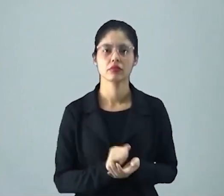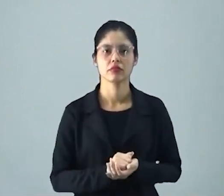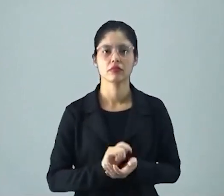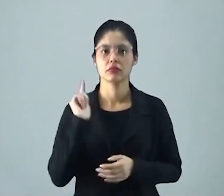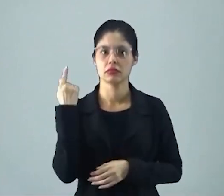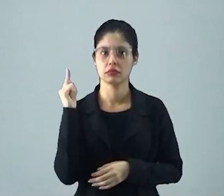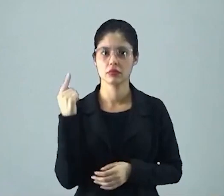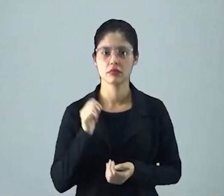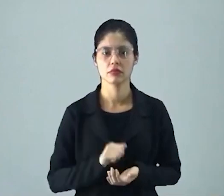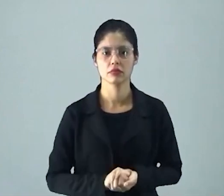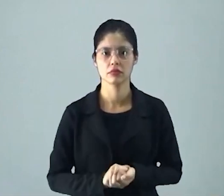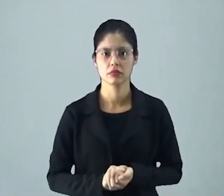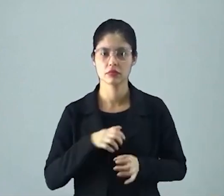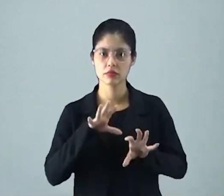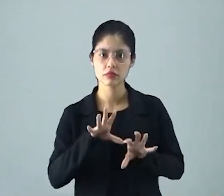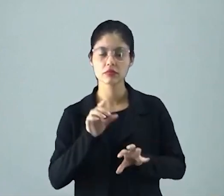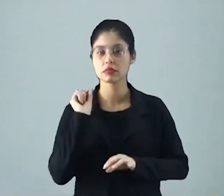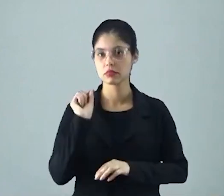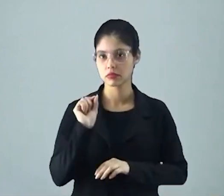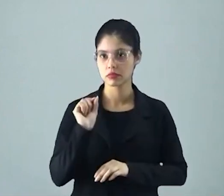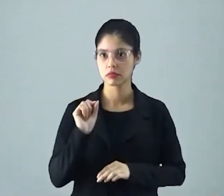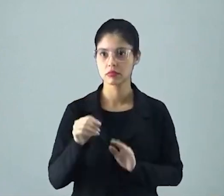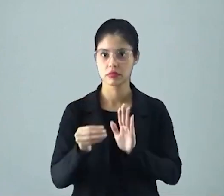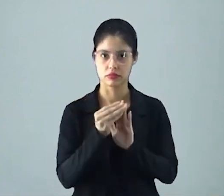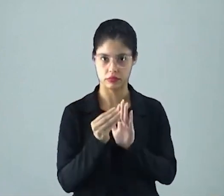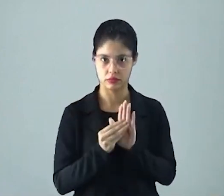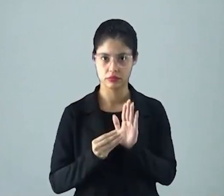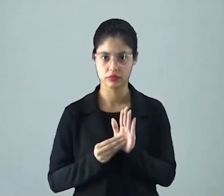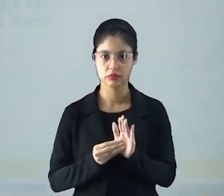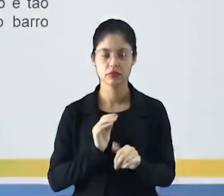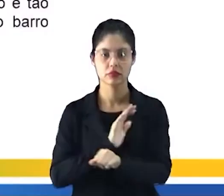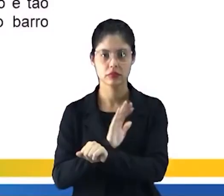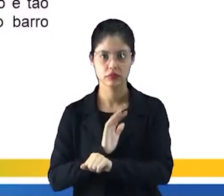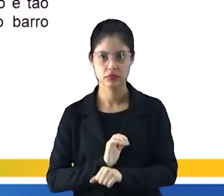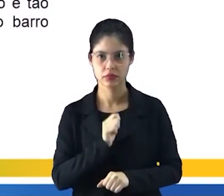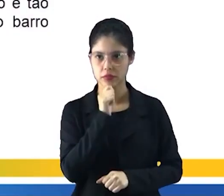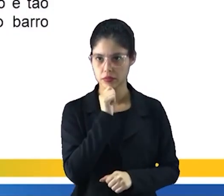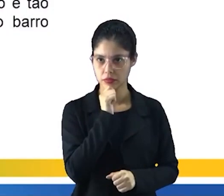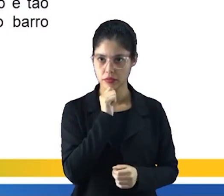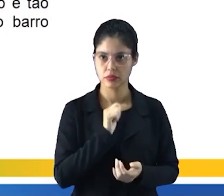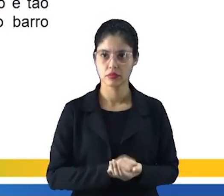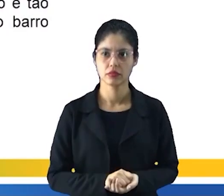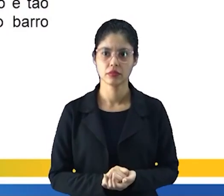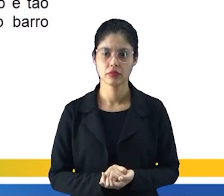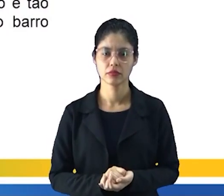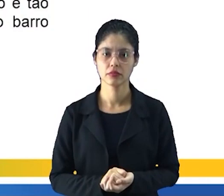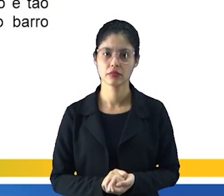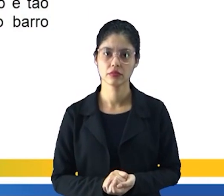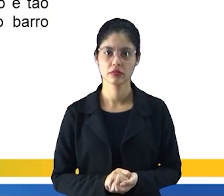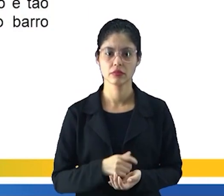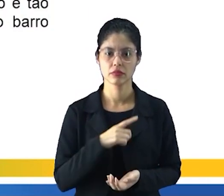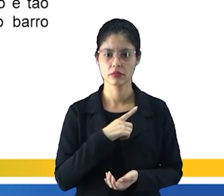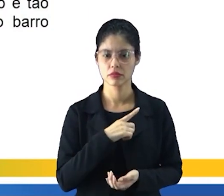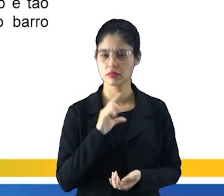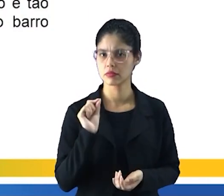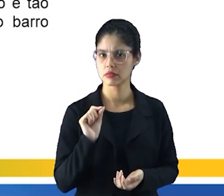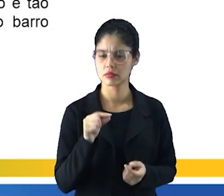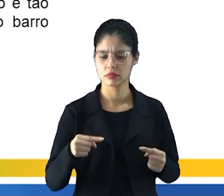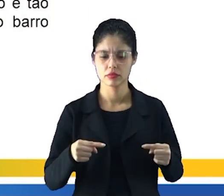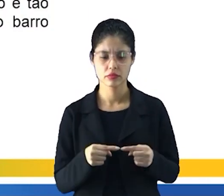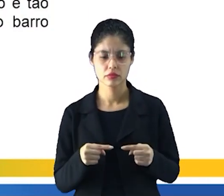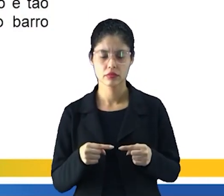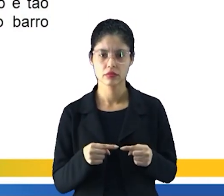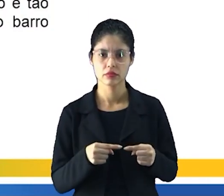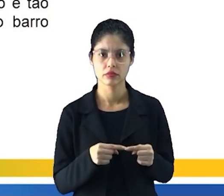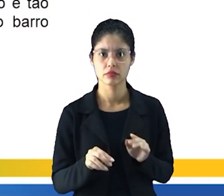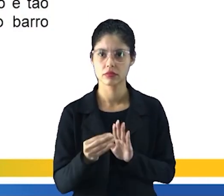geograficamente, e isso aí é um dos fatores que contribui. Além disso, né, ela existe em virtude do quê? Da